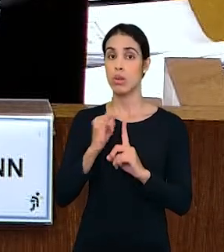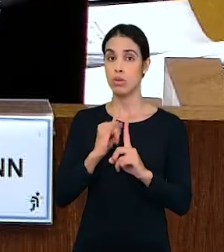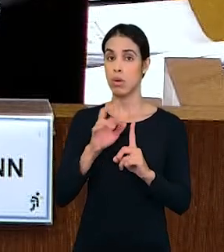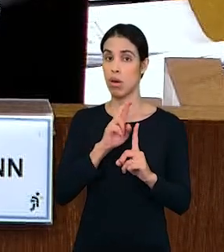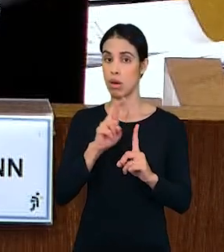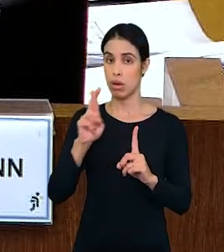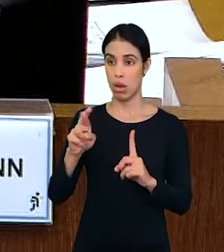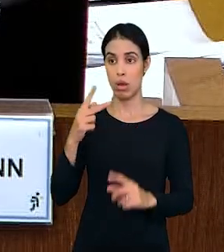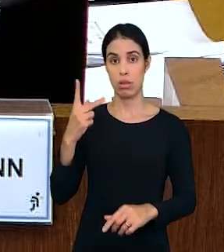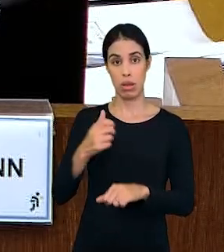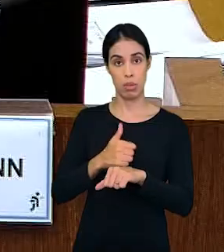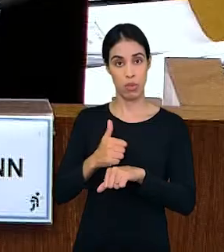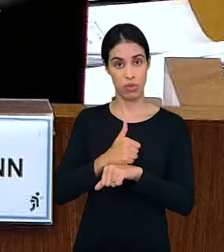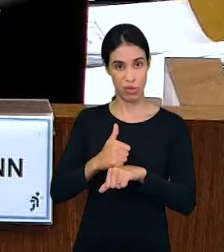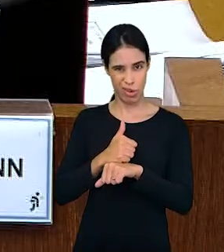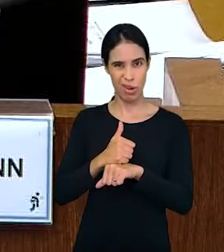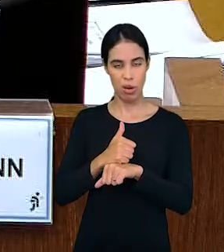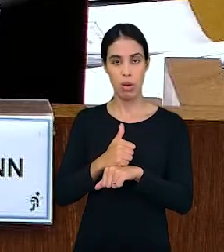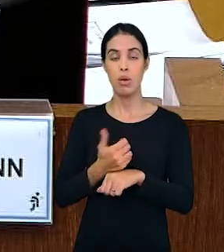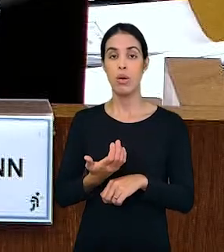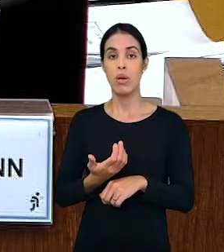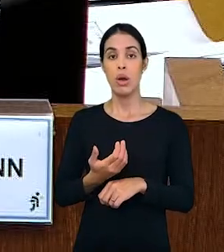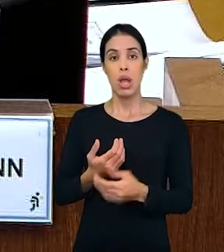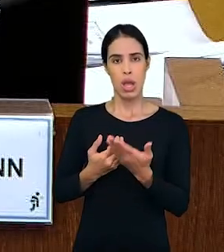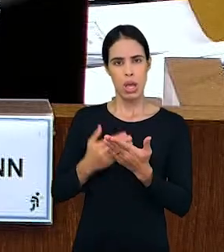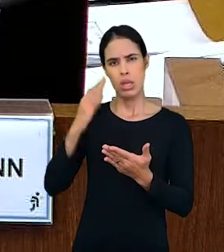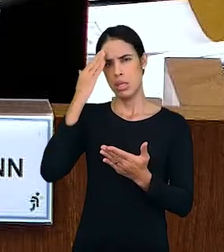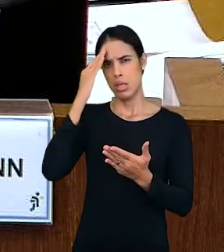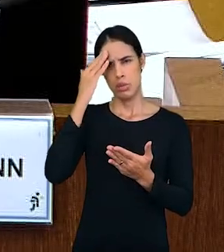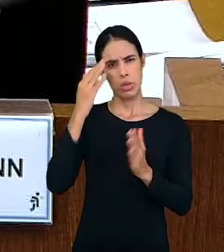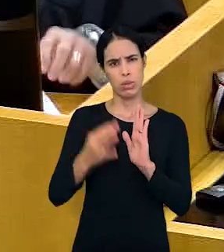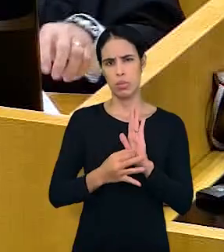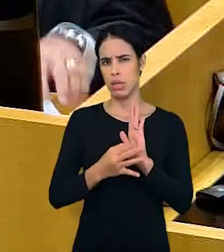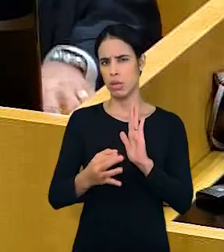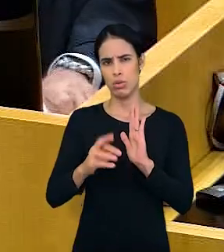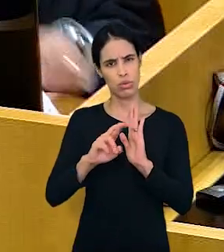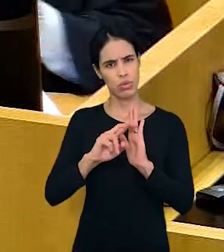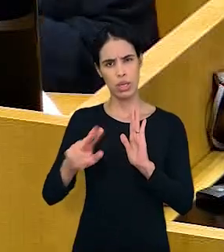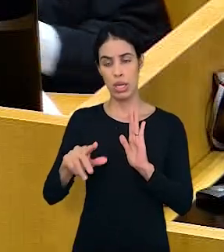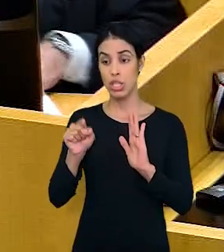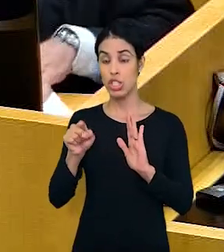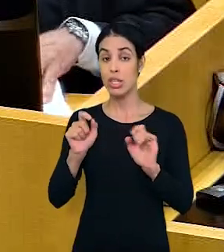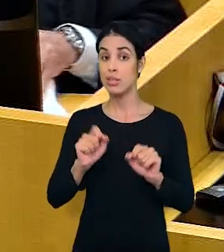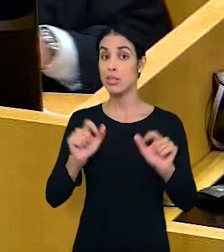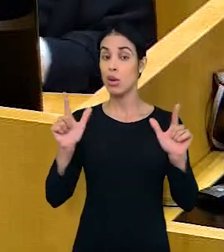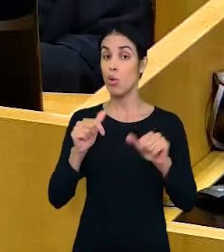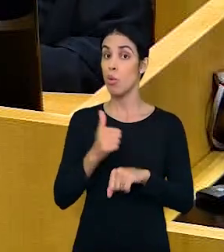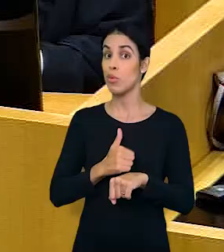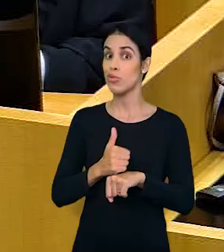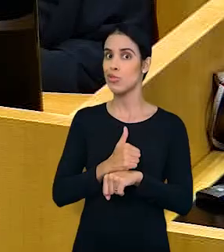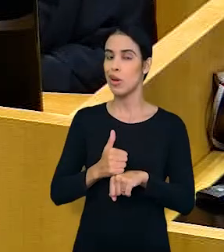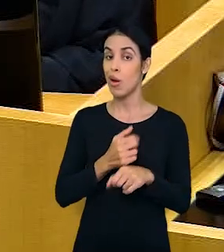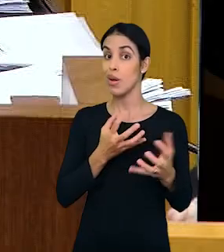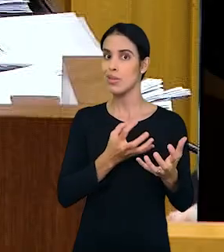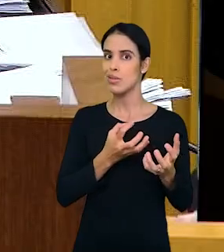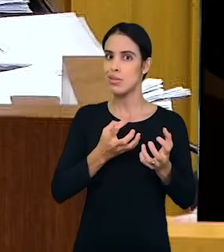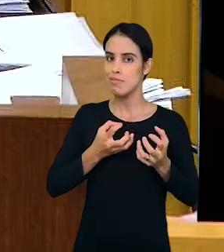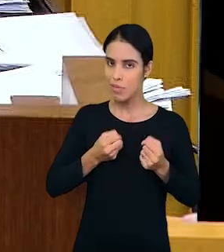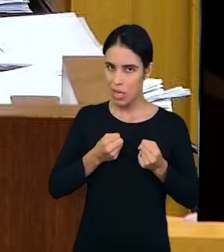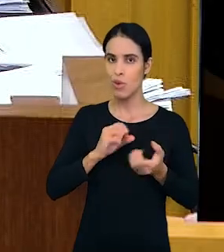recurso de revista do bancário na primeira turma, teve outro entendimento. Ele destacou que o profissional